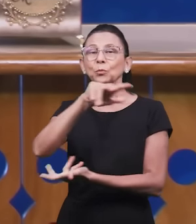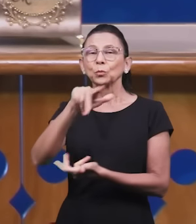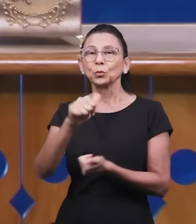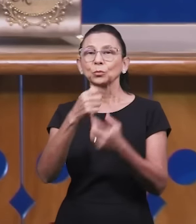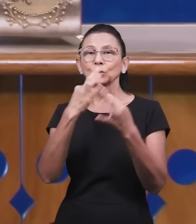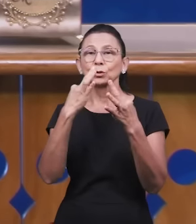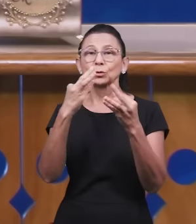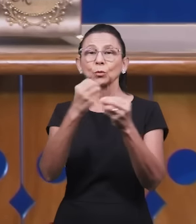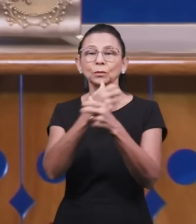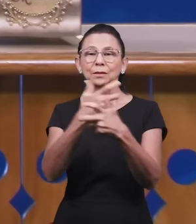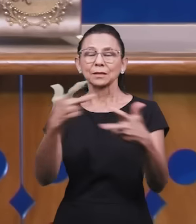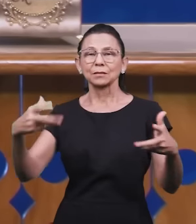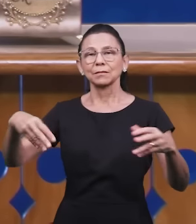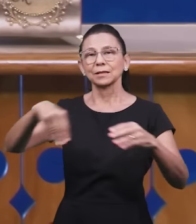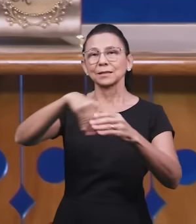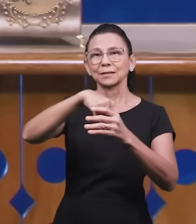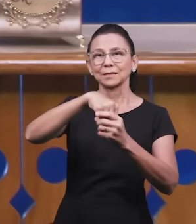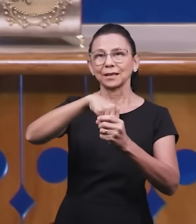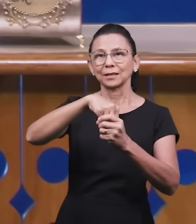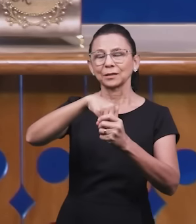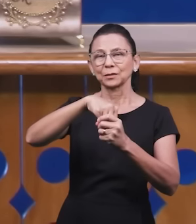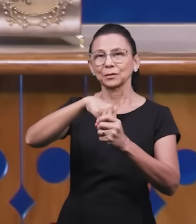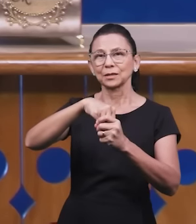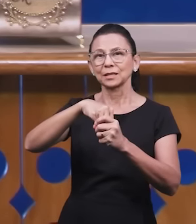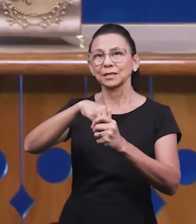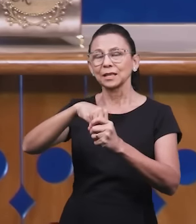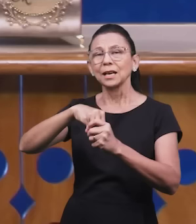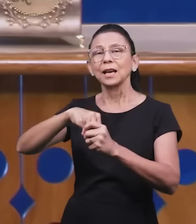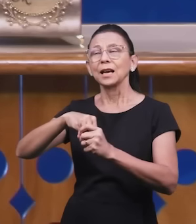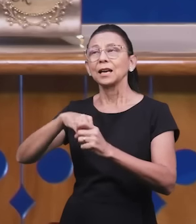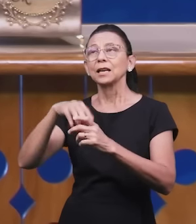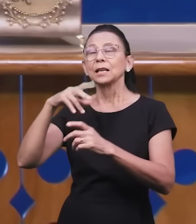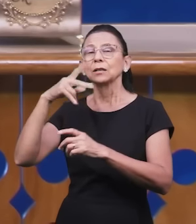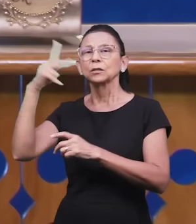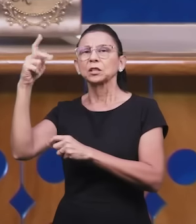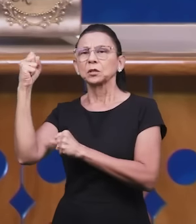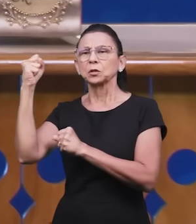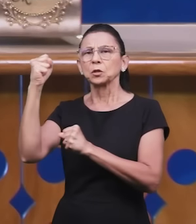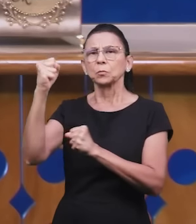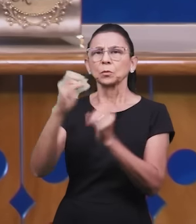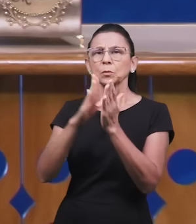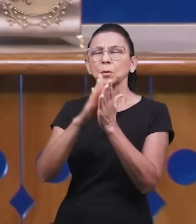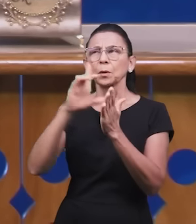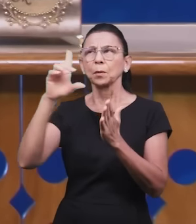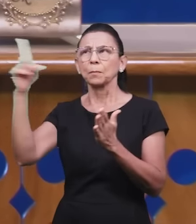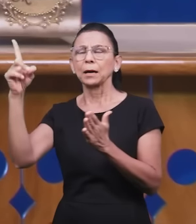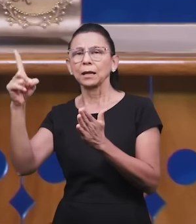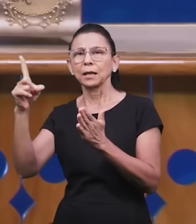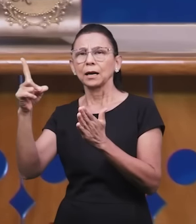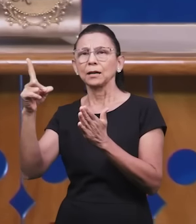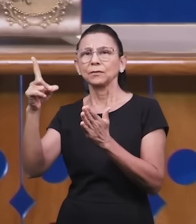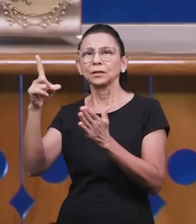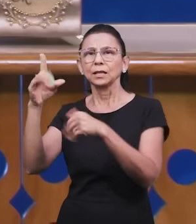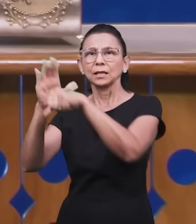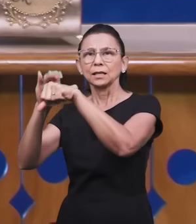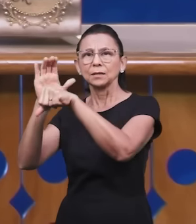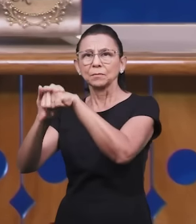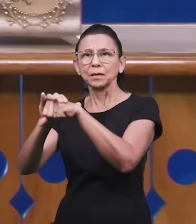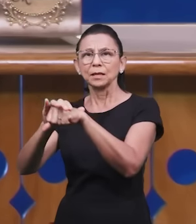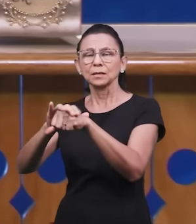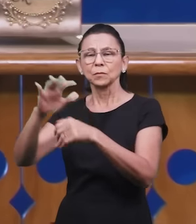estava presente. E Ele é o que sustenta todas as coisas pela sua palavra, ou seja, Ele tanto cria quanto Ele